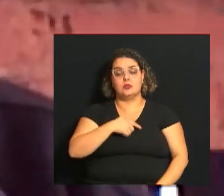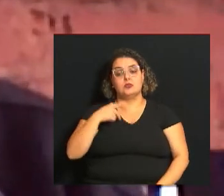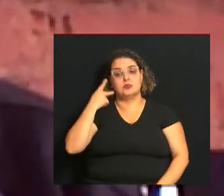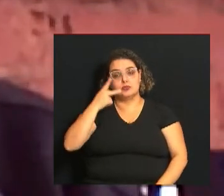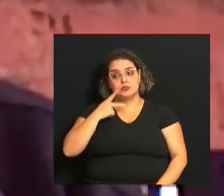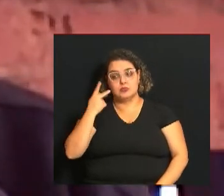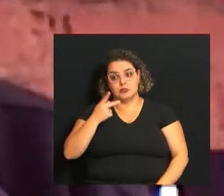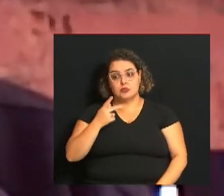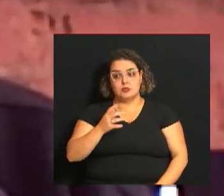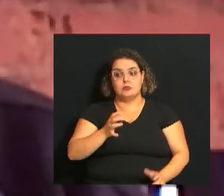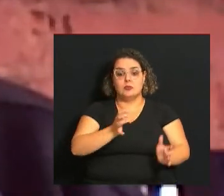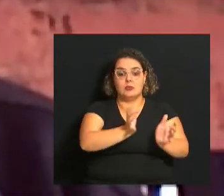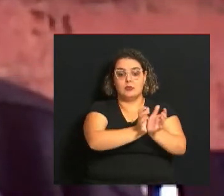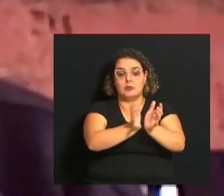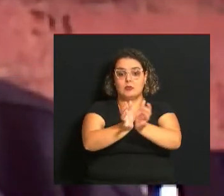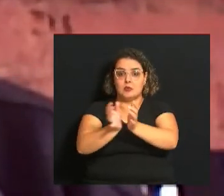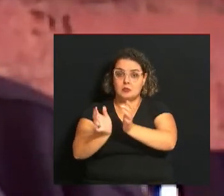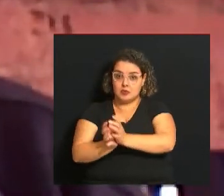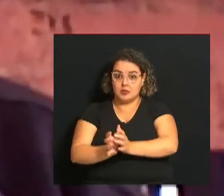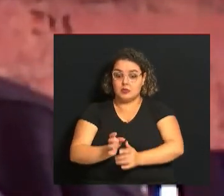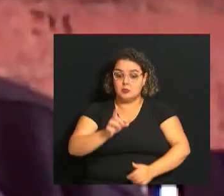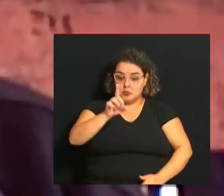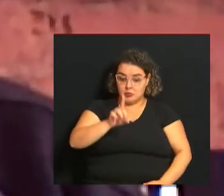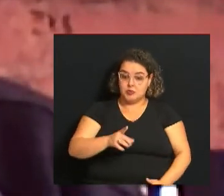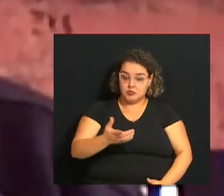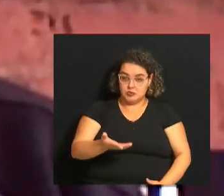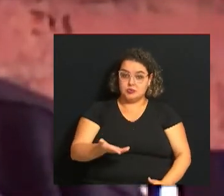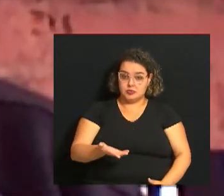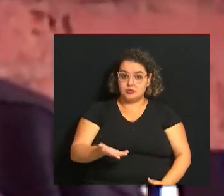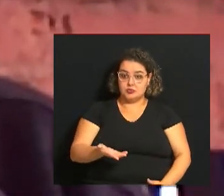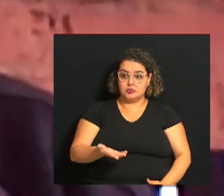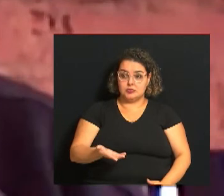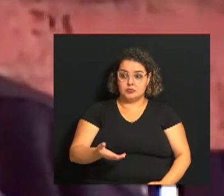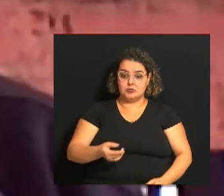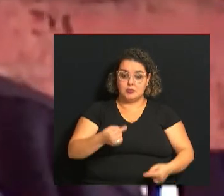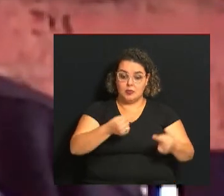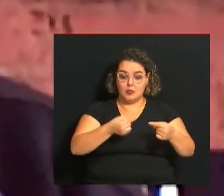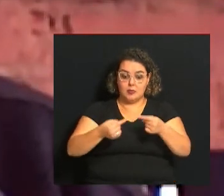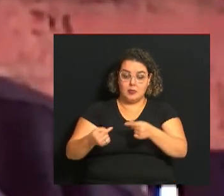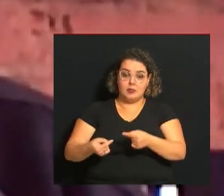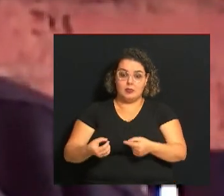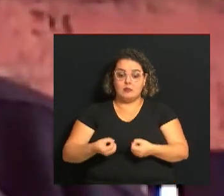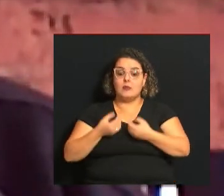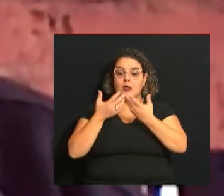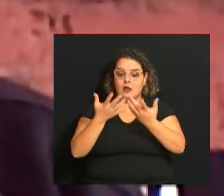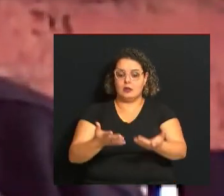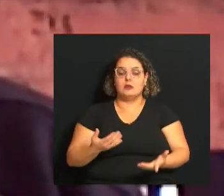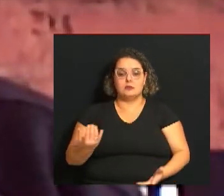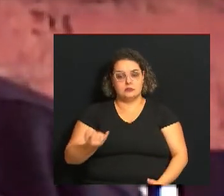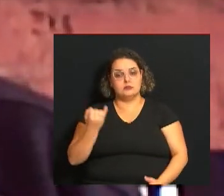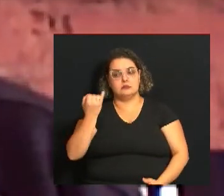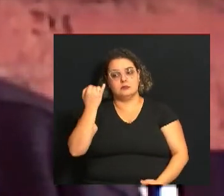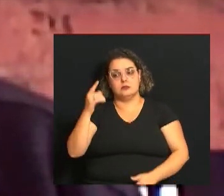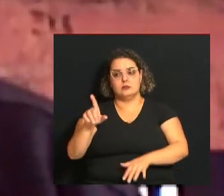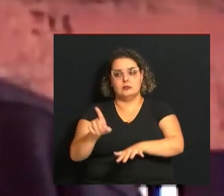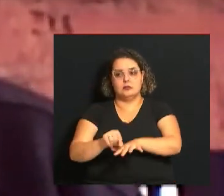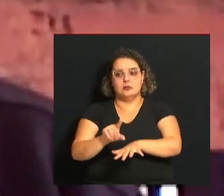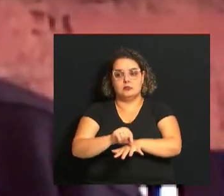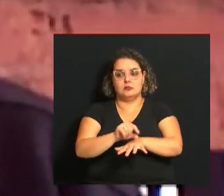classes dirigentes passem a esse debate, que é importante, né, e procurem os caminhos da